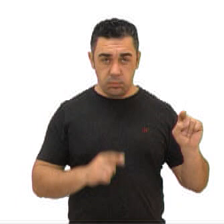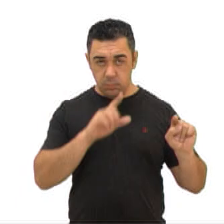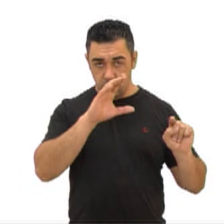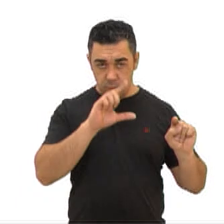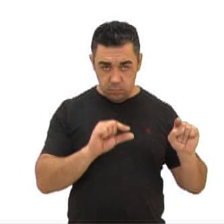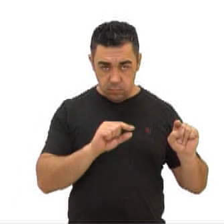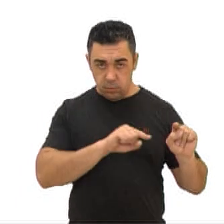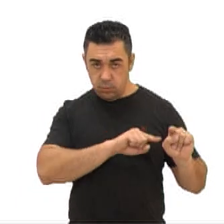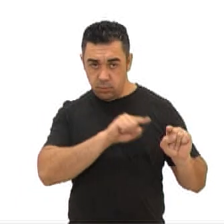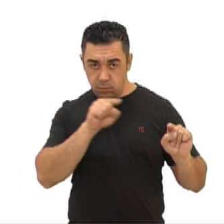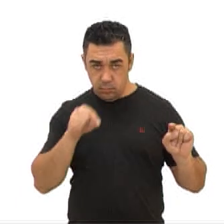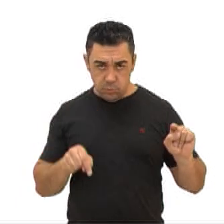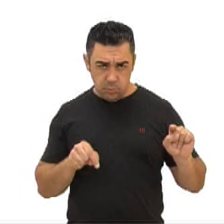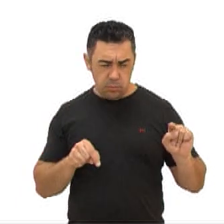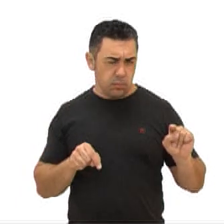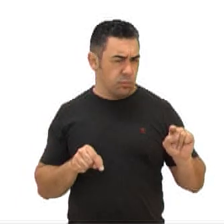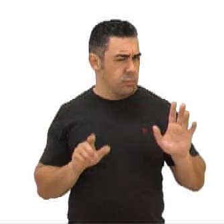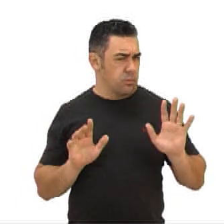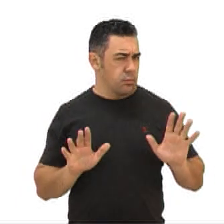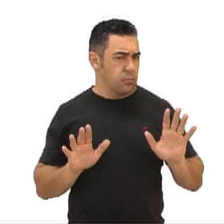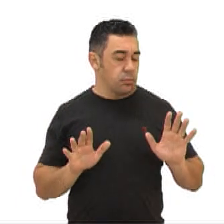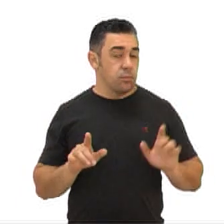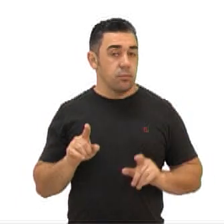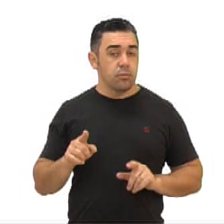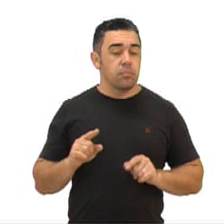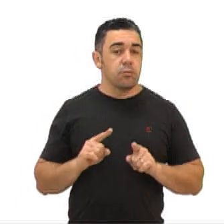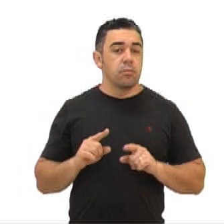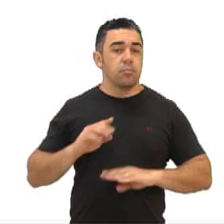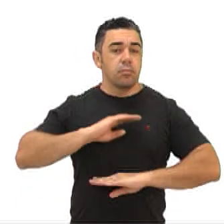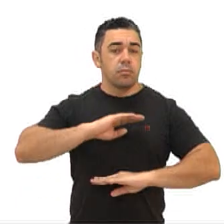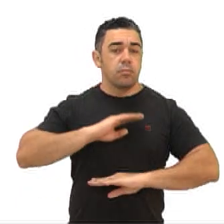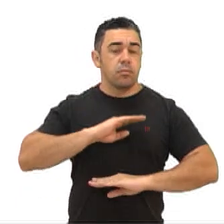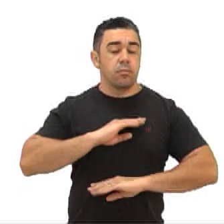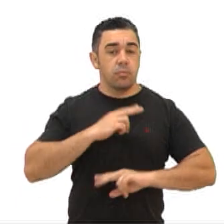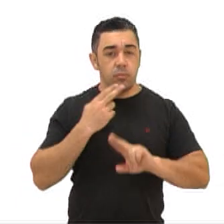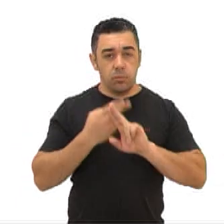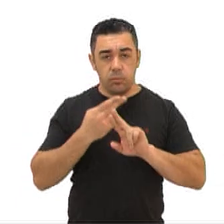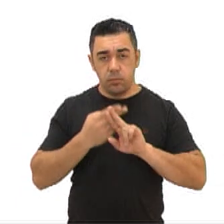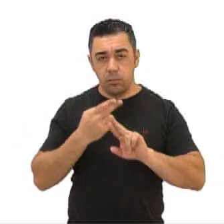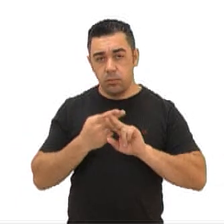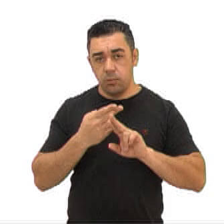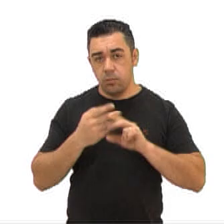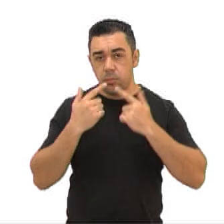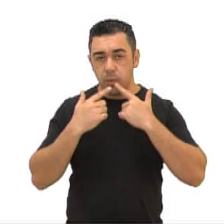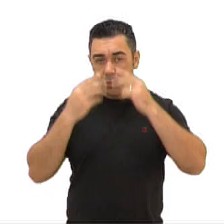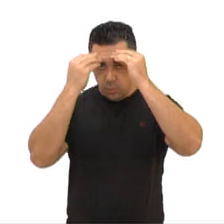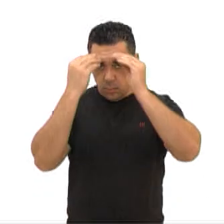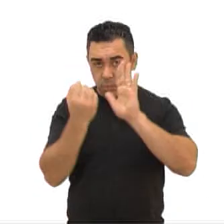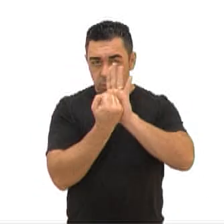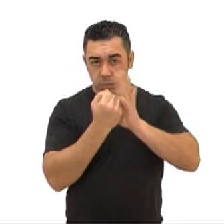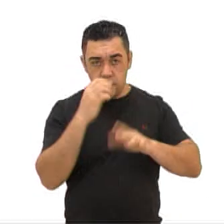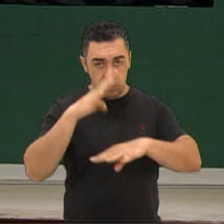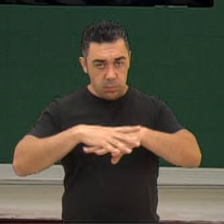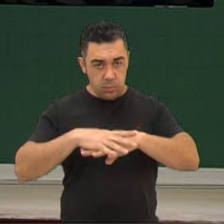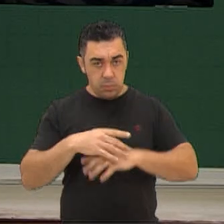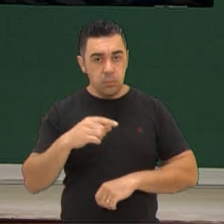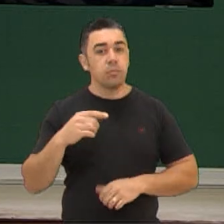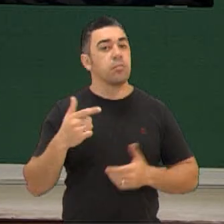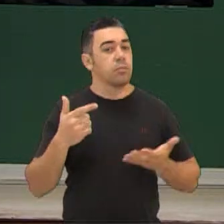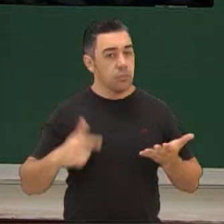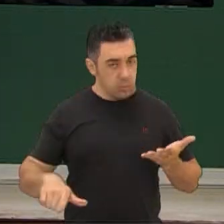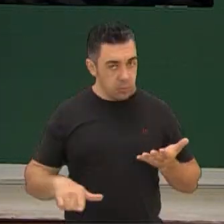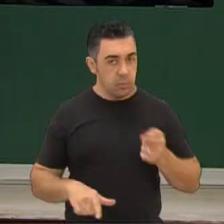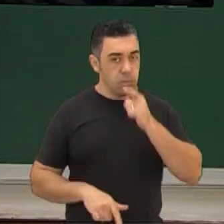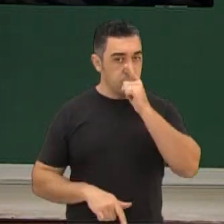outra. Represente essa situação utilizando a linguagem simbólica matemática.